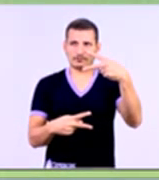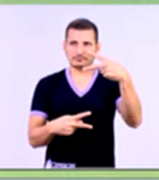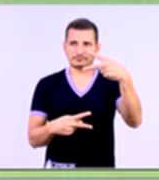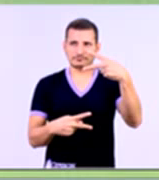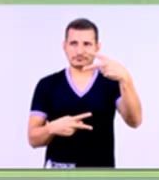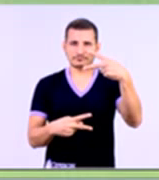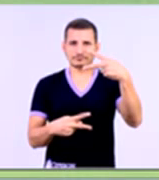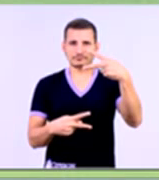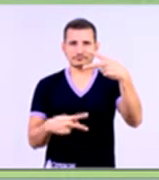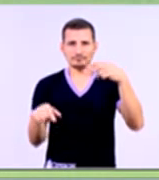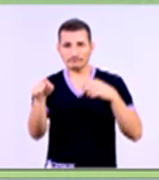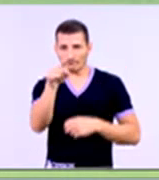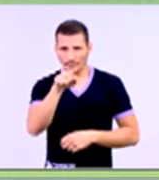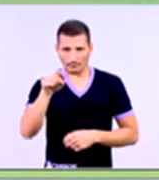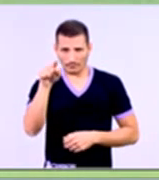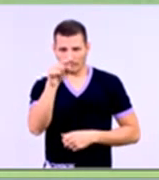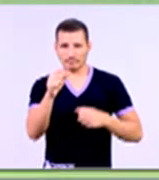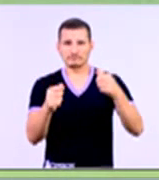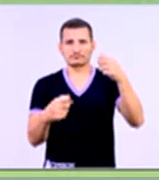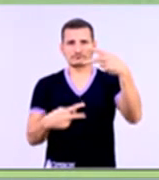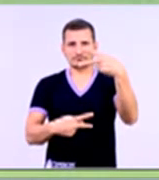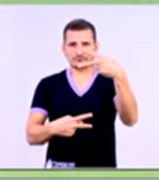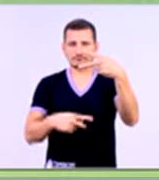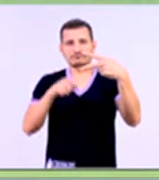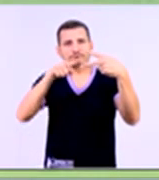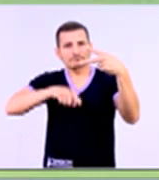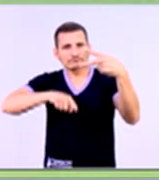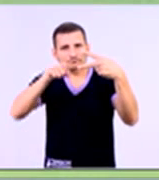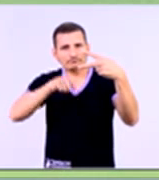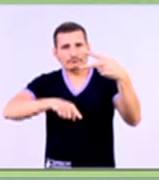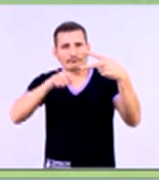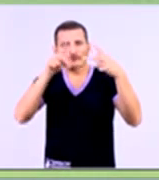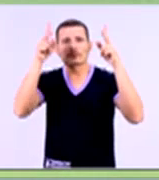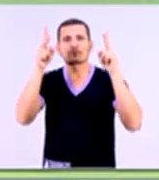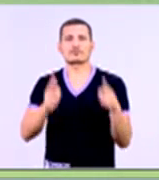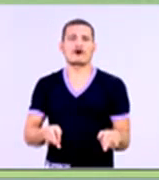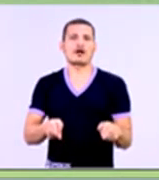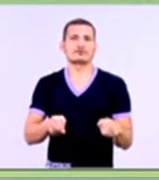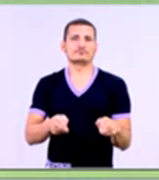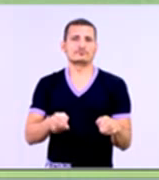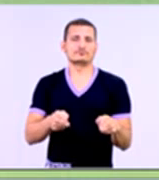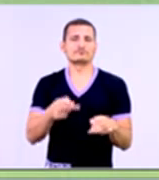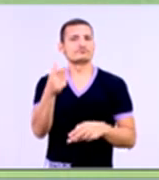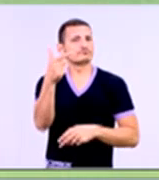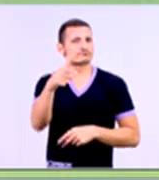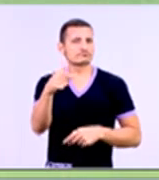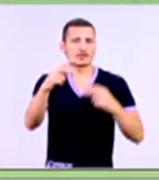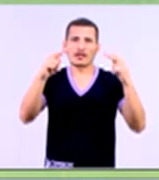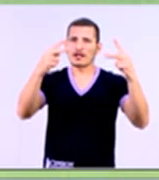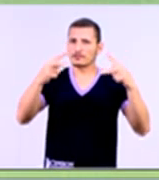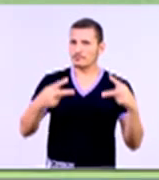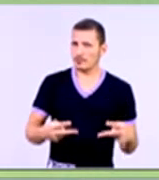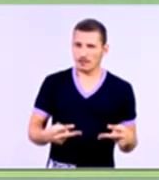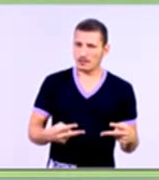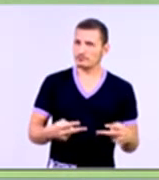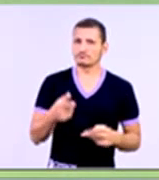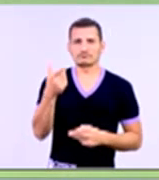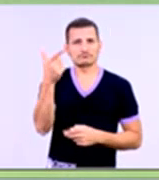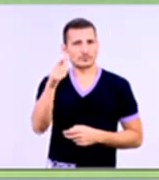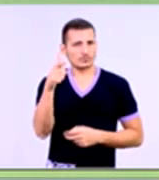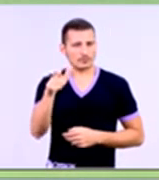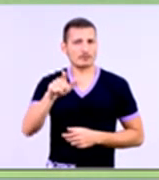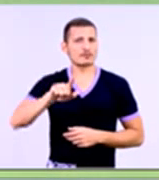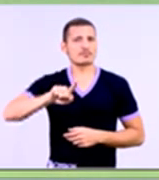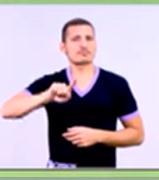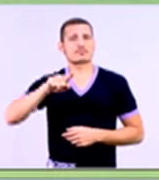de vocês exatamente como está aqui, ou seja, não vai ter HTML antes, não tem HTML